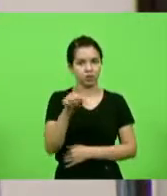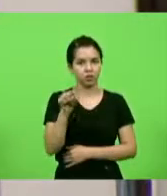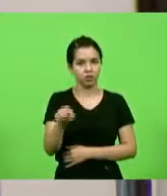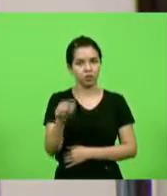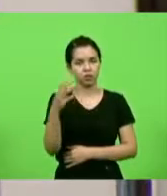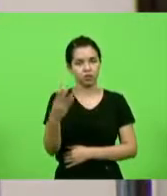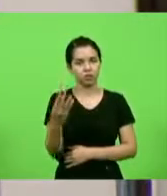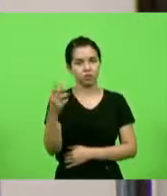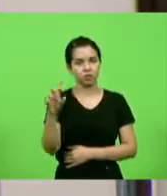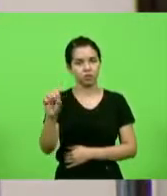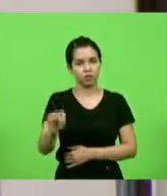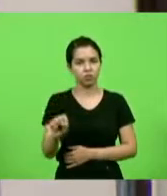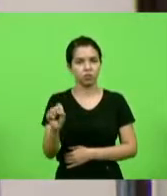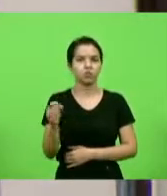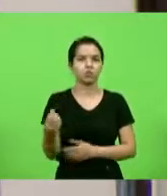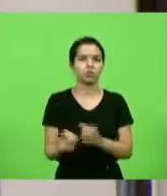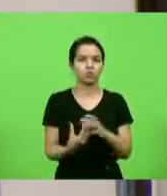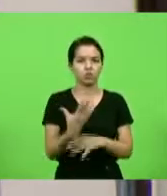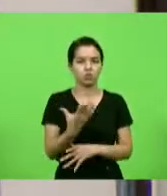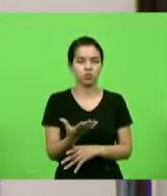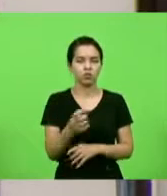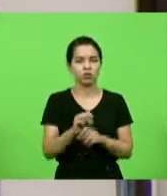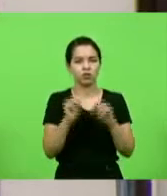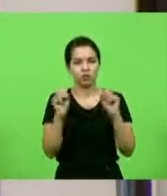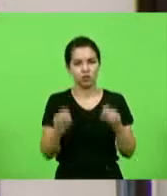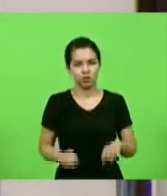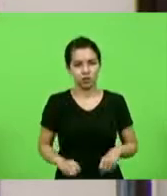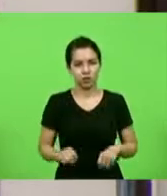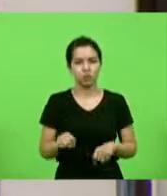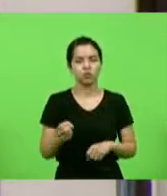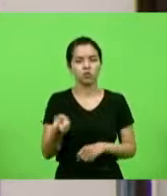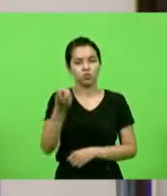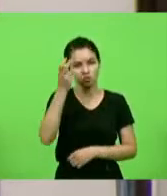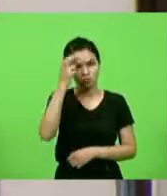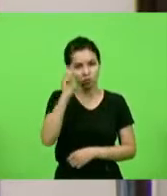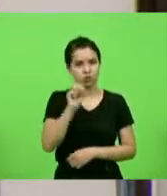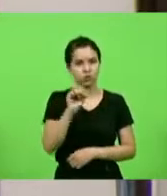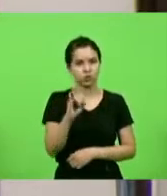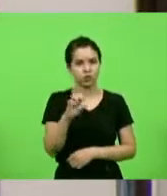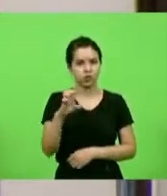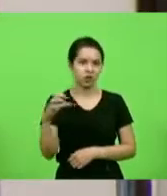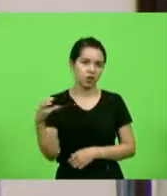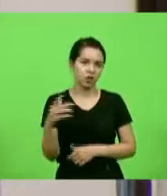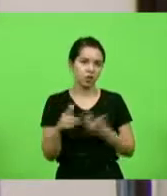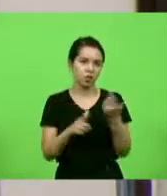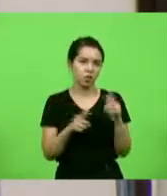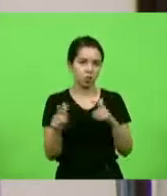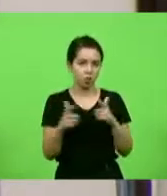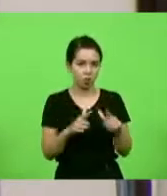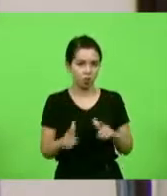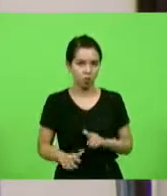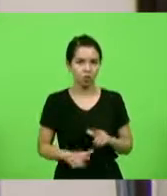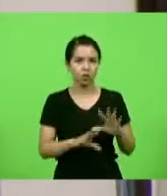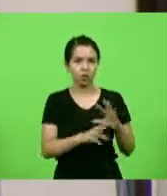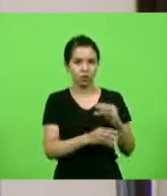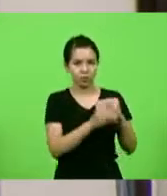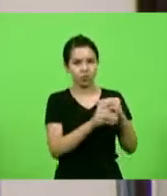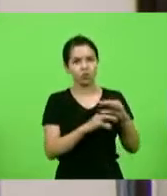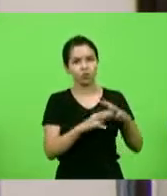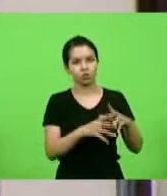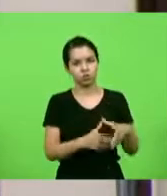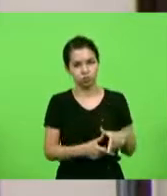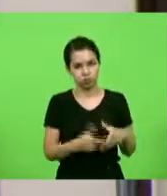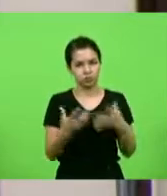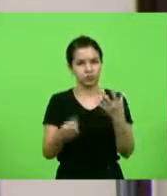17.449/2018, que institui o Sistema Estadual de Cultura, SIEC, e estabelece outras providências, com emenda substitutiva global e pareceres favoráveis